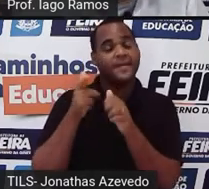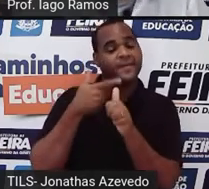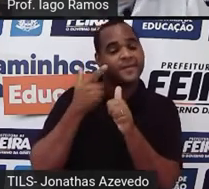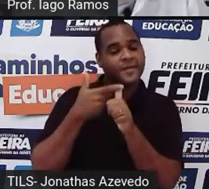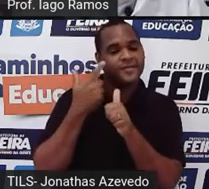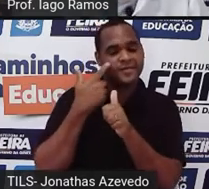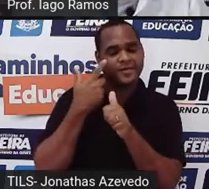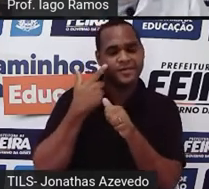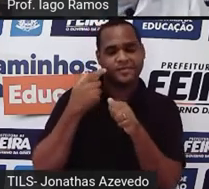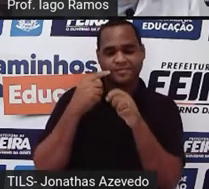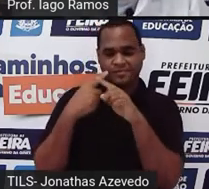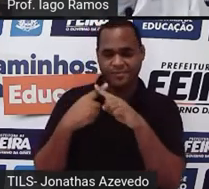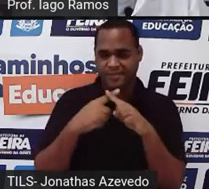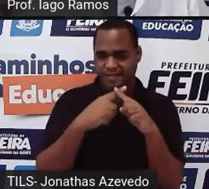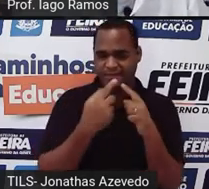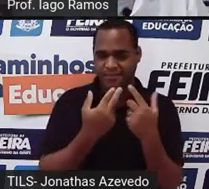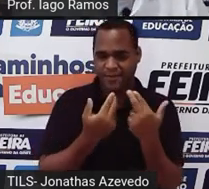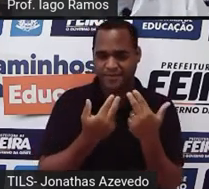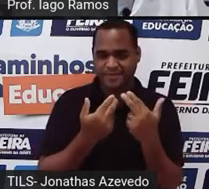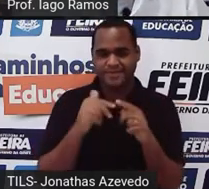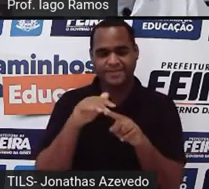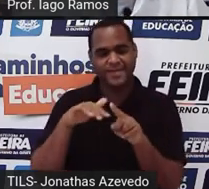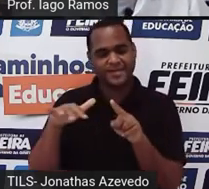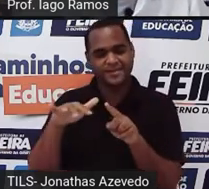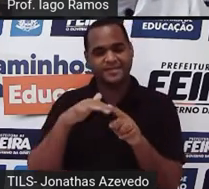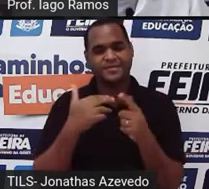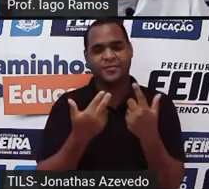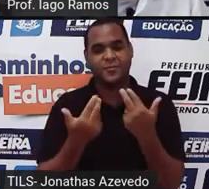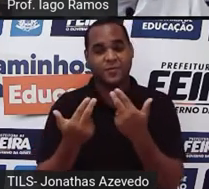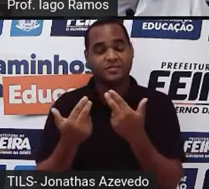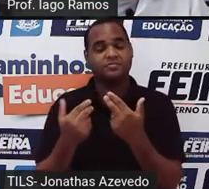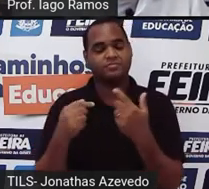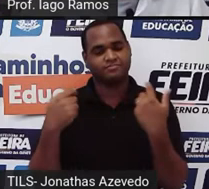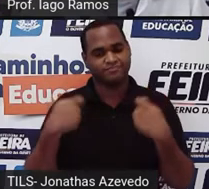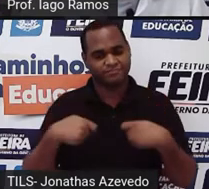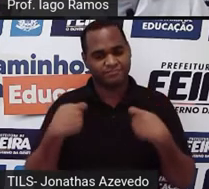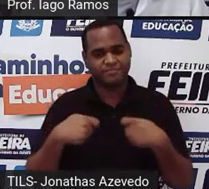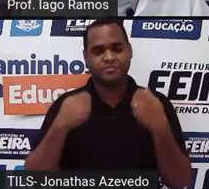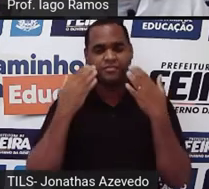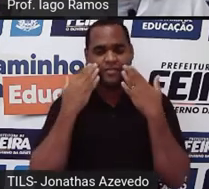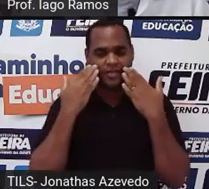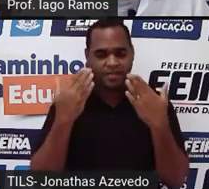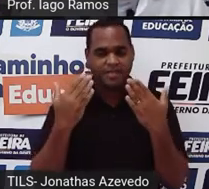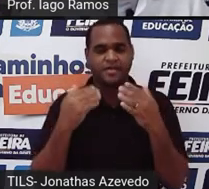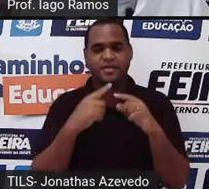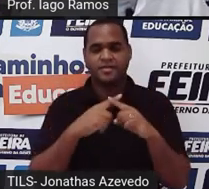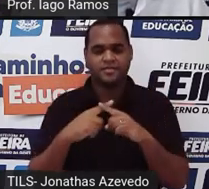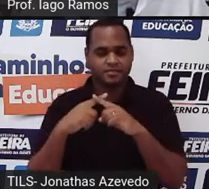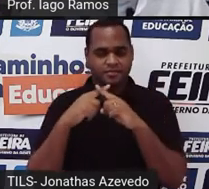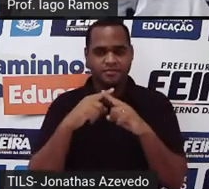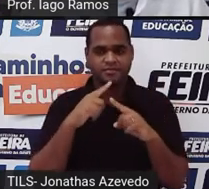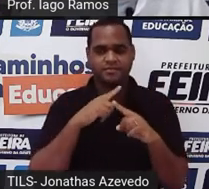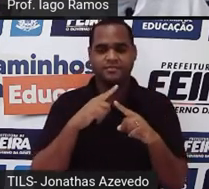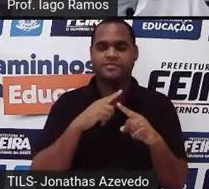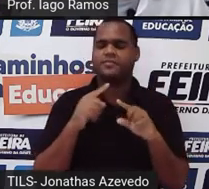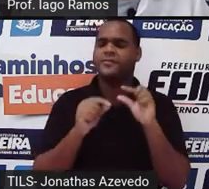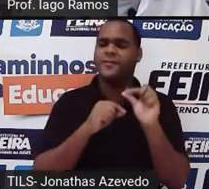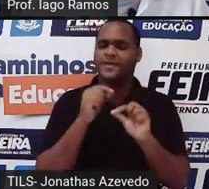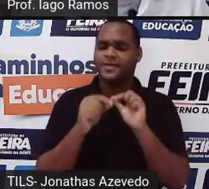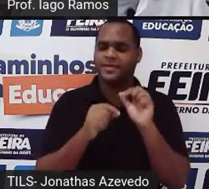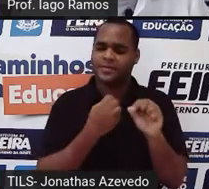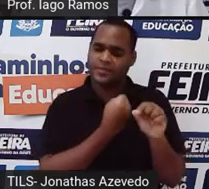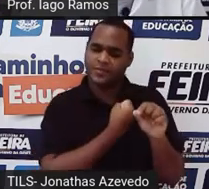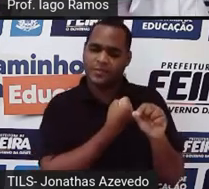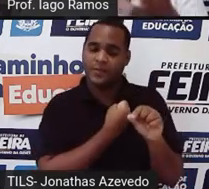multiplicar fatores iguais, tá? E aí, para representar essa multiplicação de fatores iguais, o número